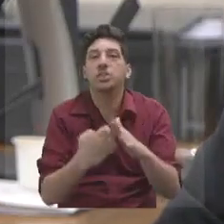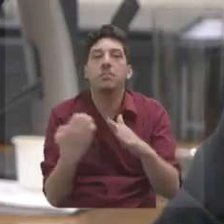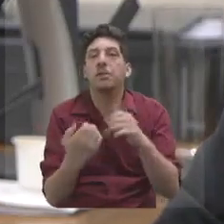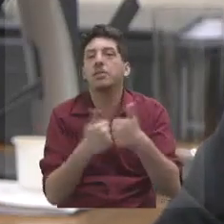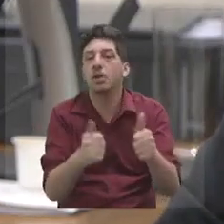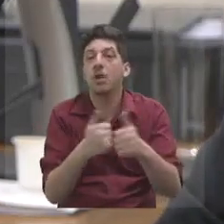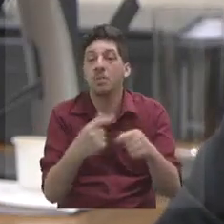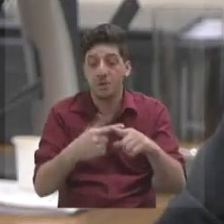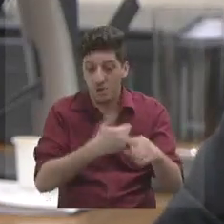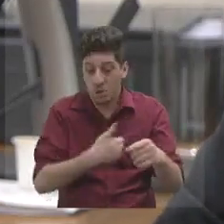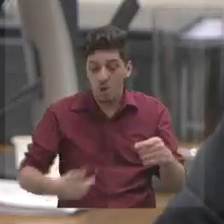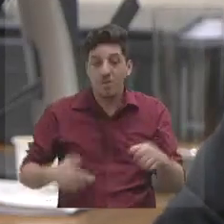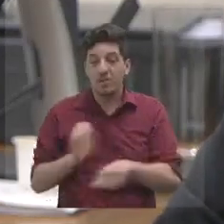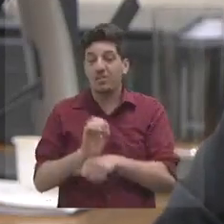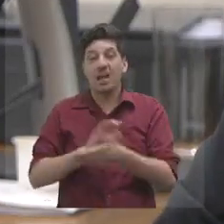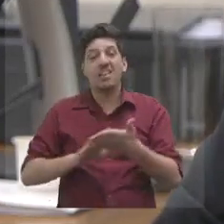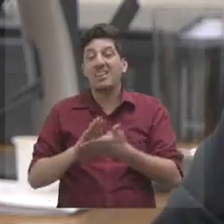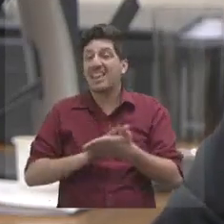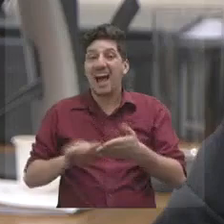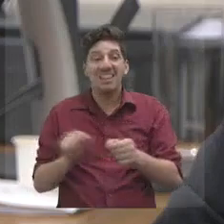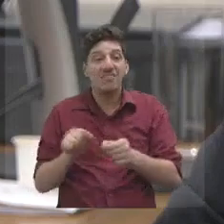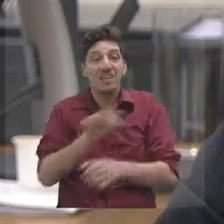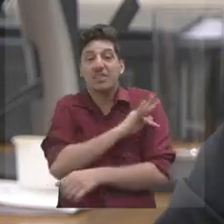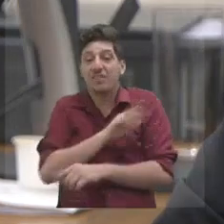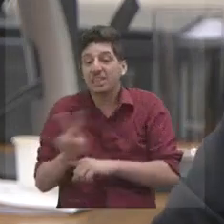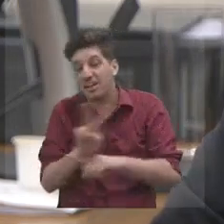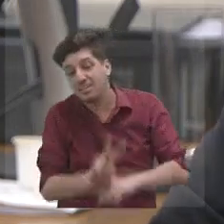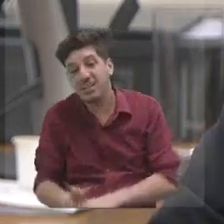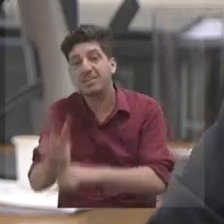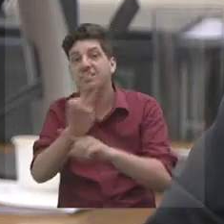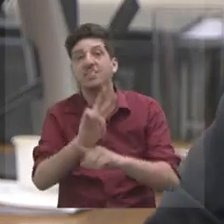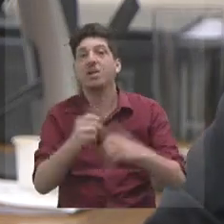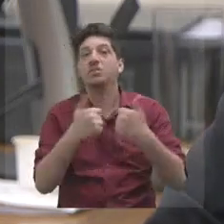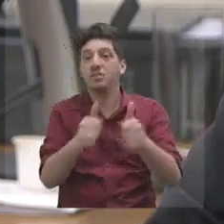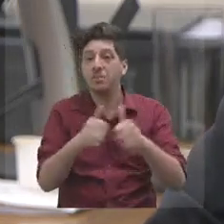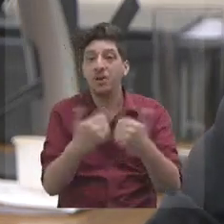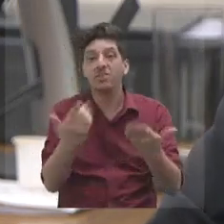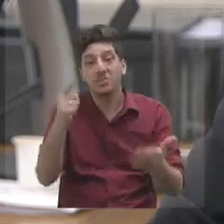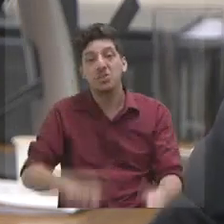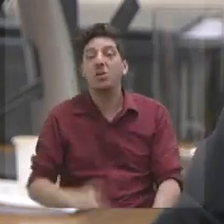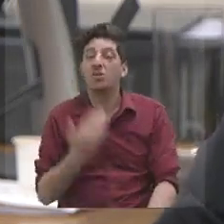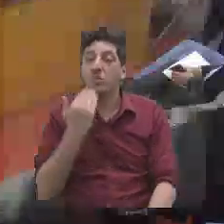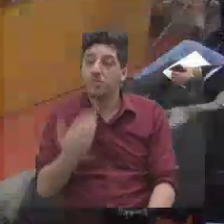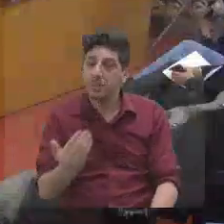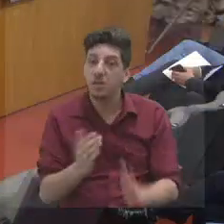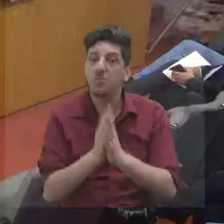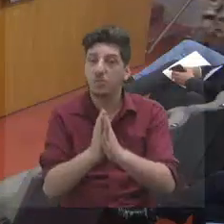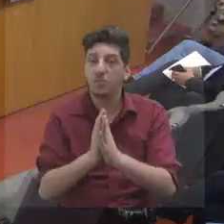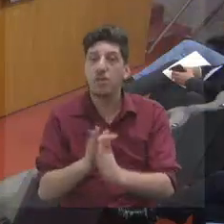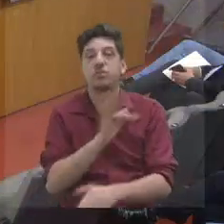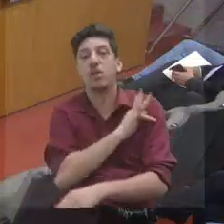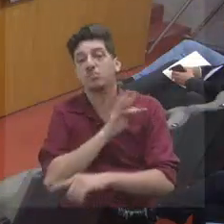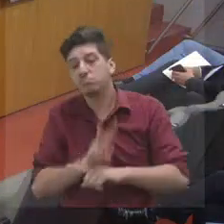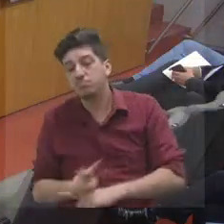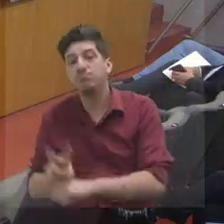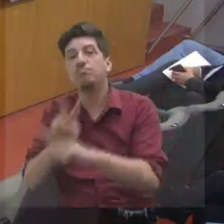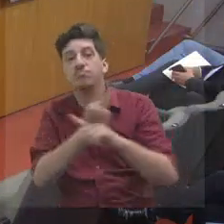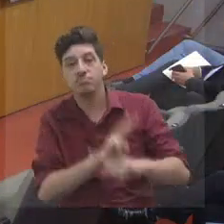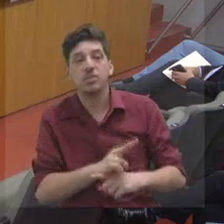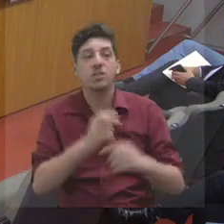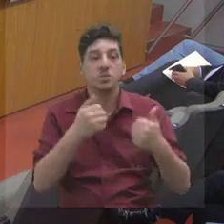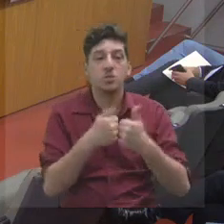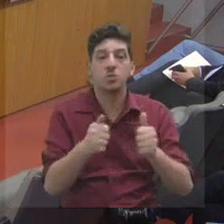do estado não fez sequer uma Auditoria do transporte Então deixa que o pedido para que seja feito uma Auditoria do transporte Metropolitano